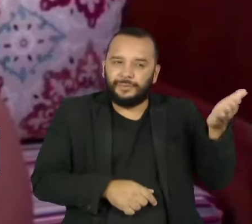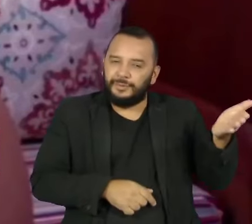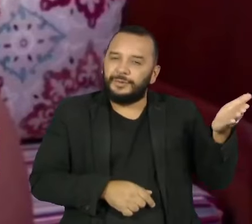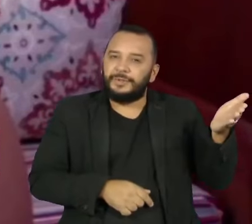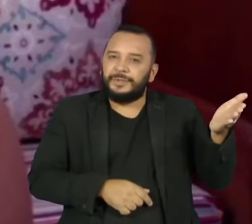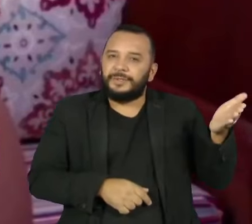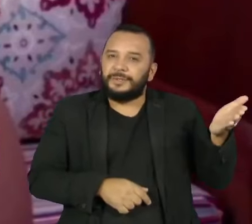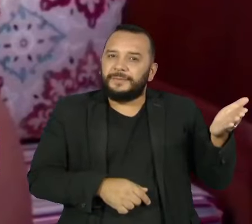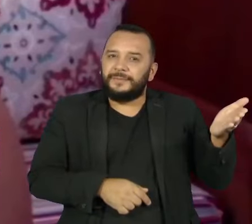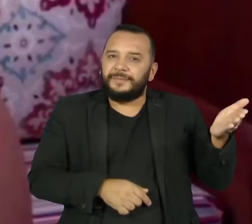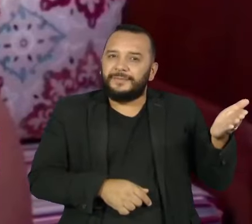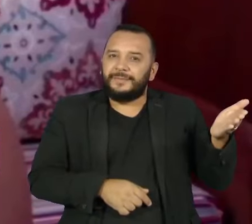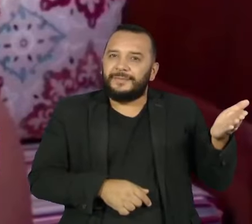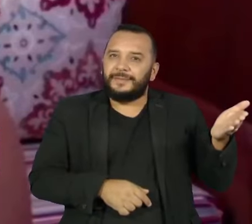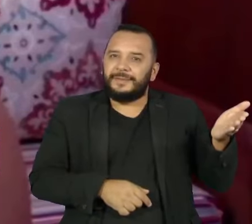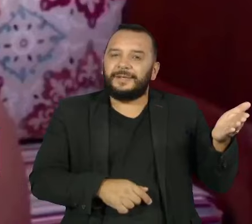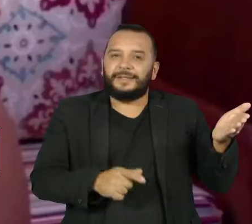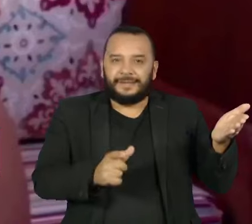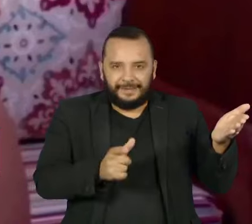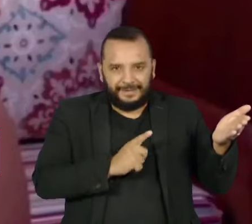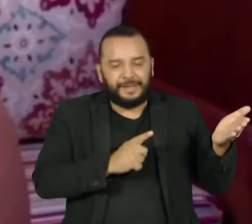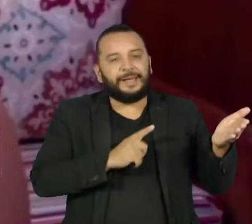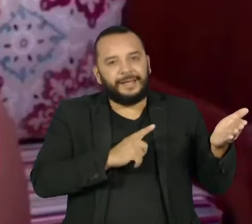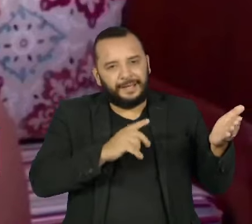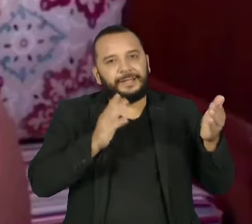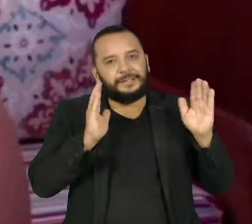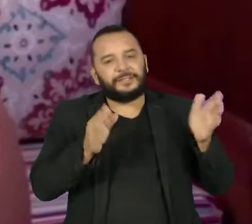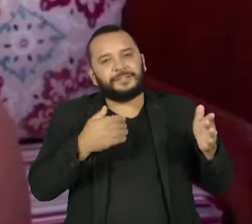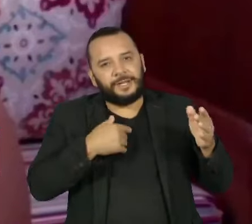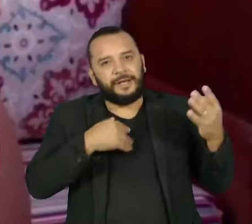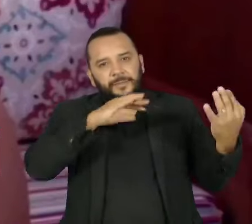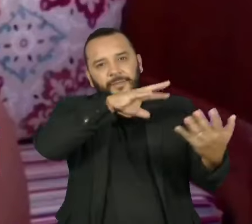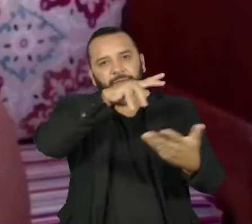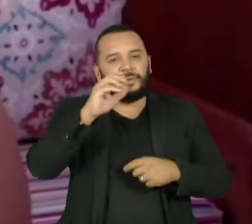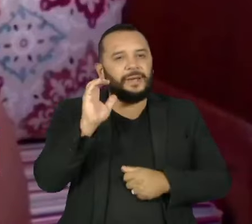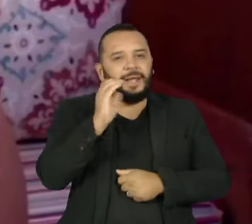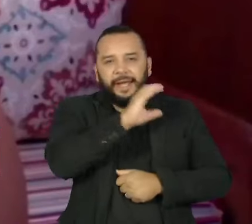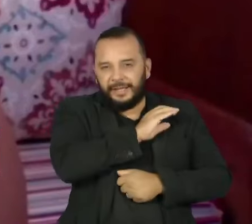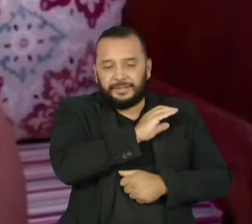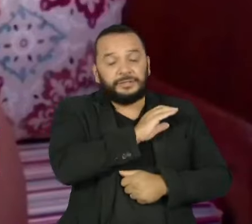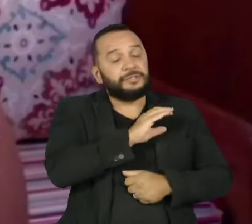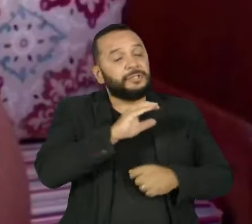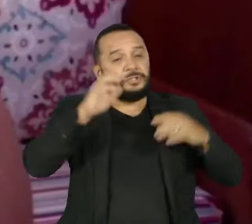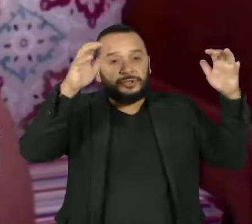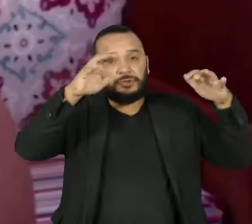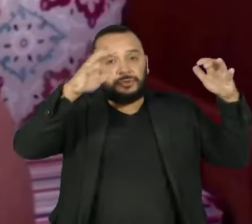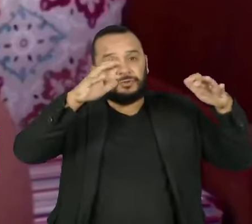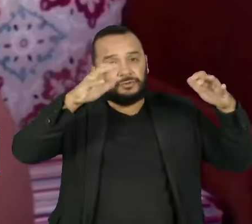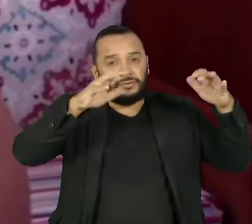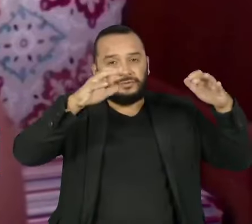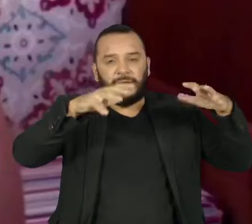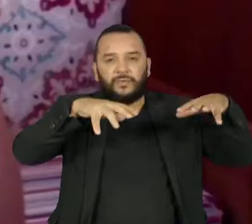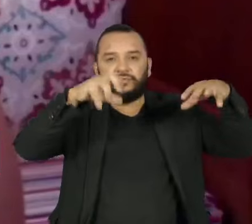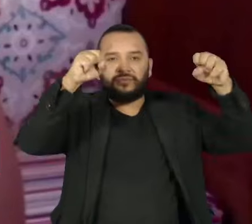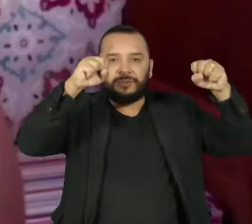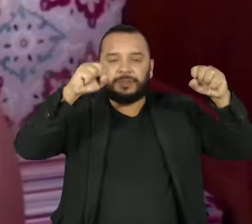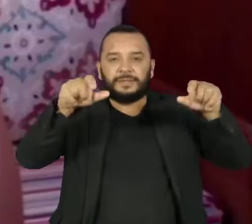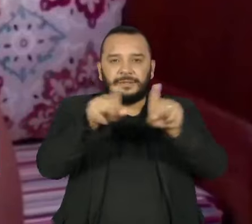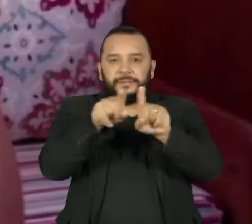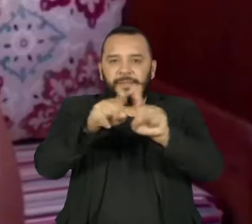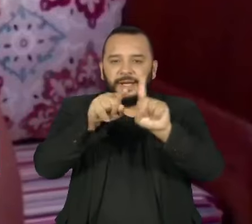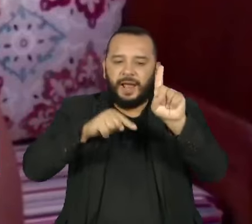mais a consequências do aquecimento global em termos de diminuição de chuva de aumento de temperatura Quais são as espécies que